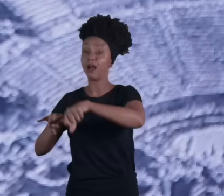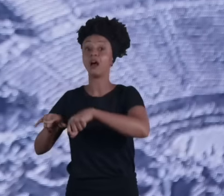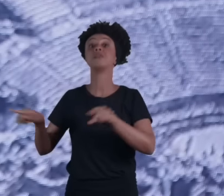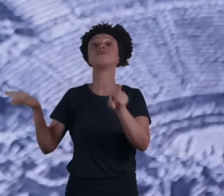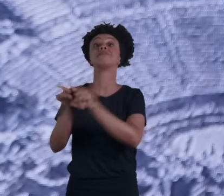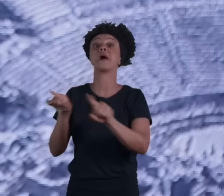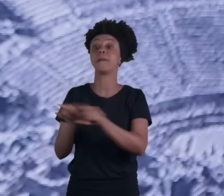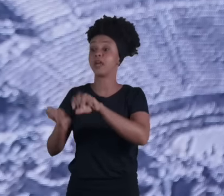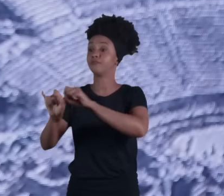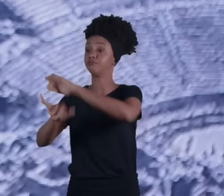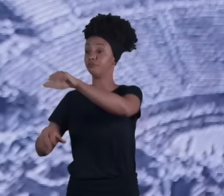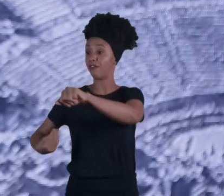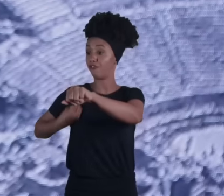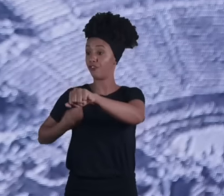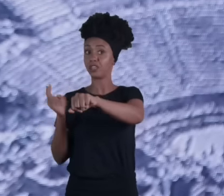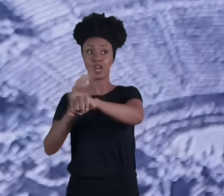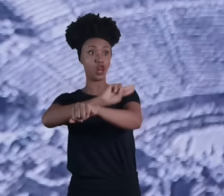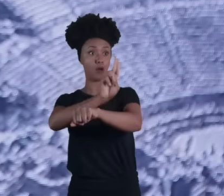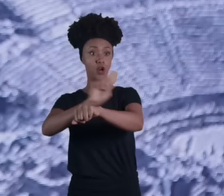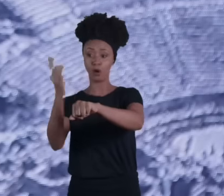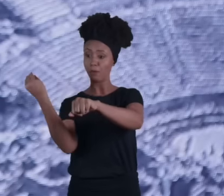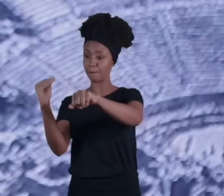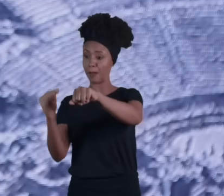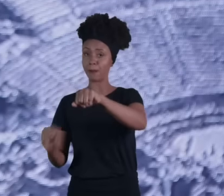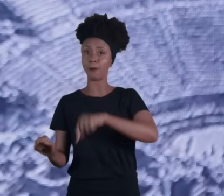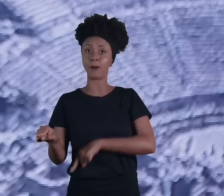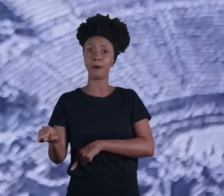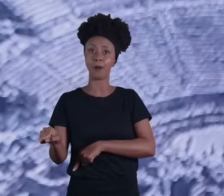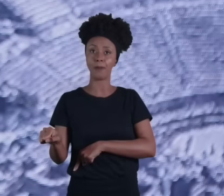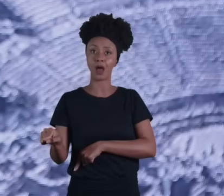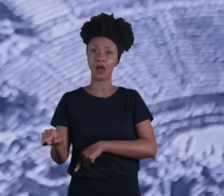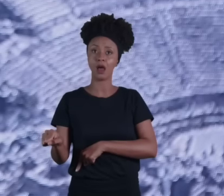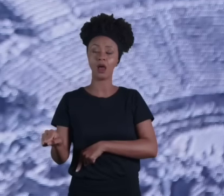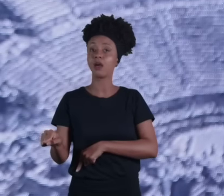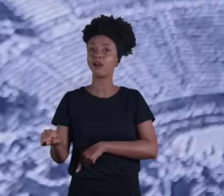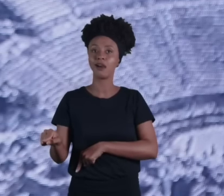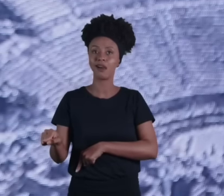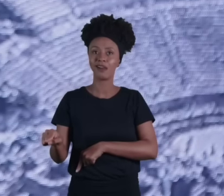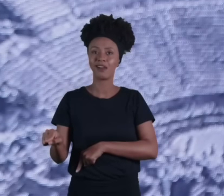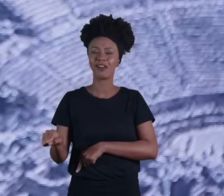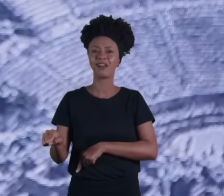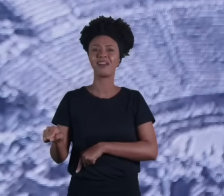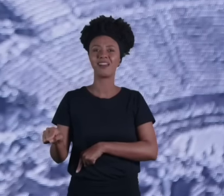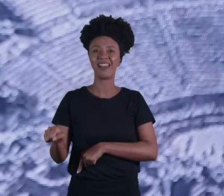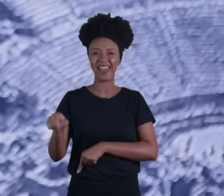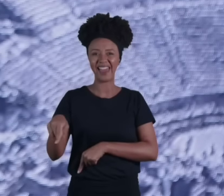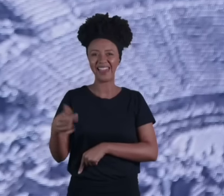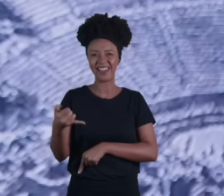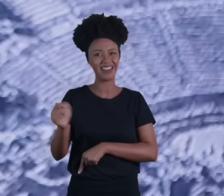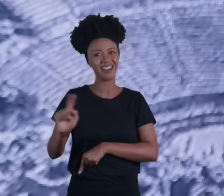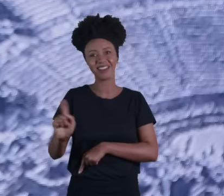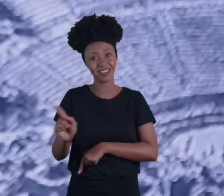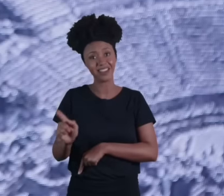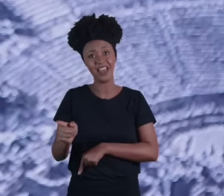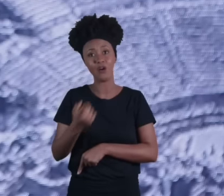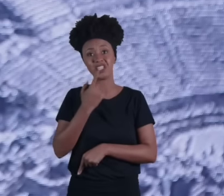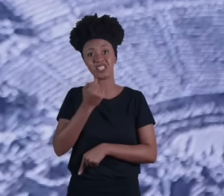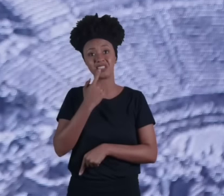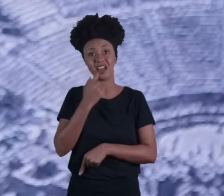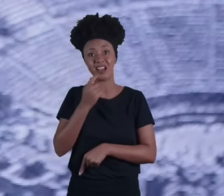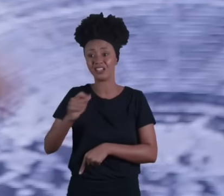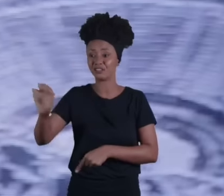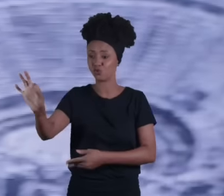teu nome está escrito com sangue. E ninguém vai tirar esse nome de lá. Glória a Deus, você pode aplaudir